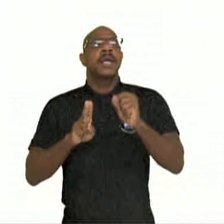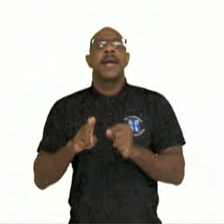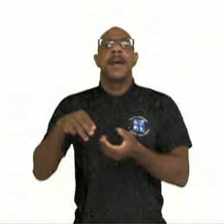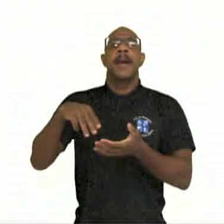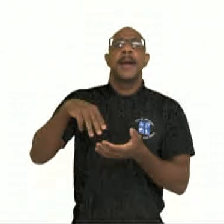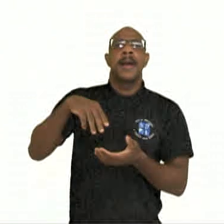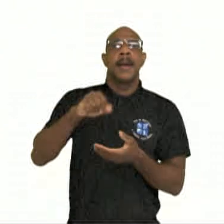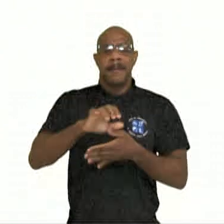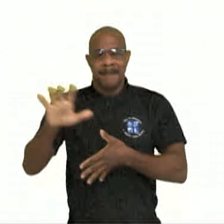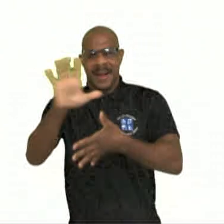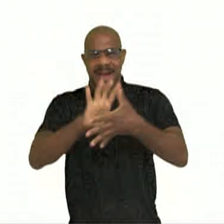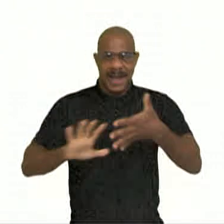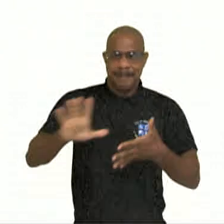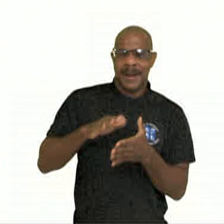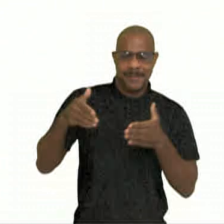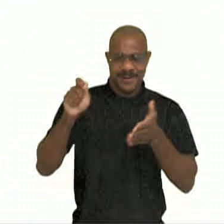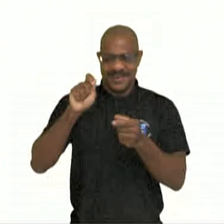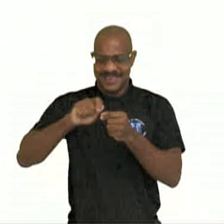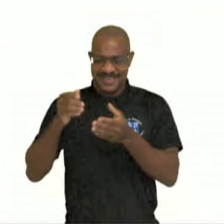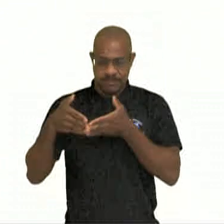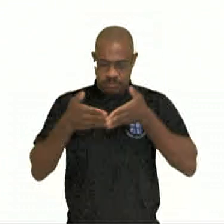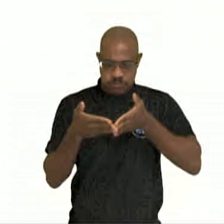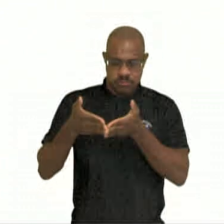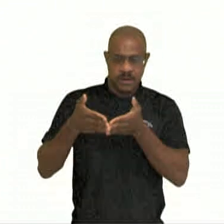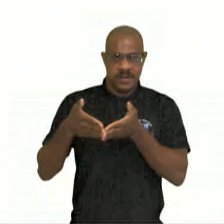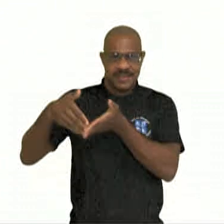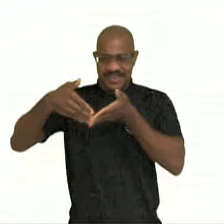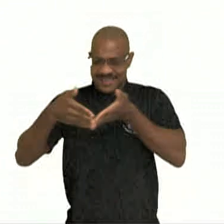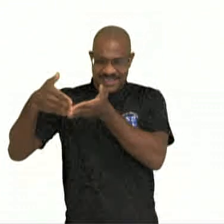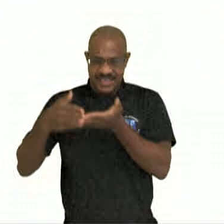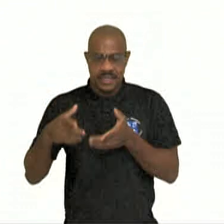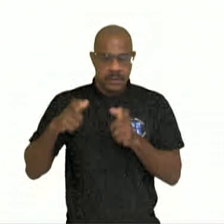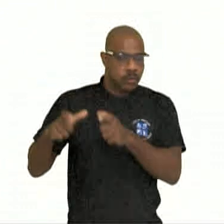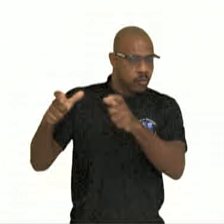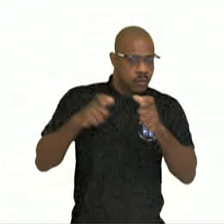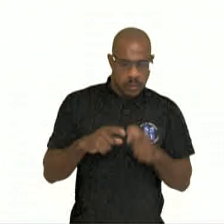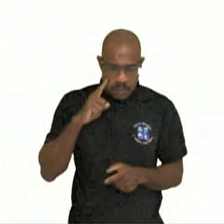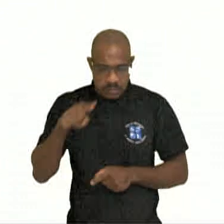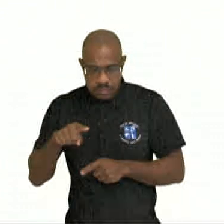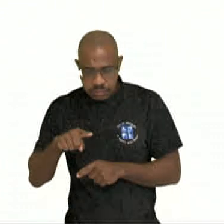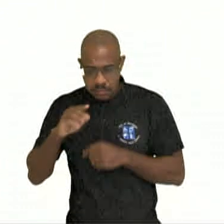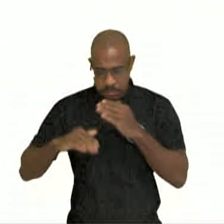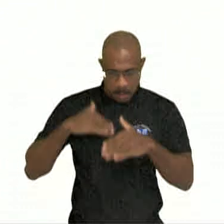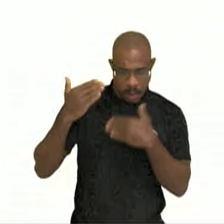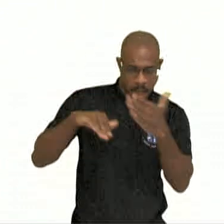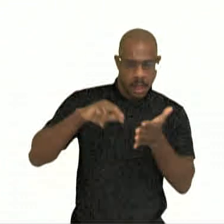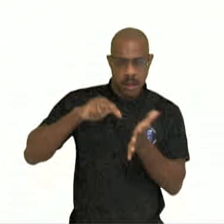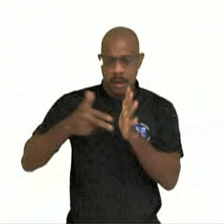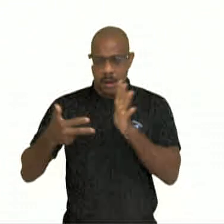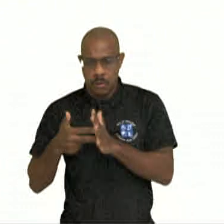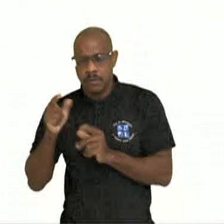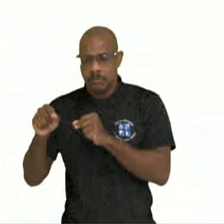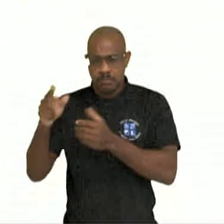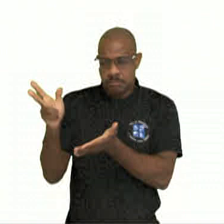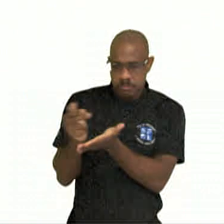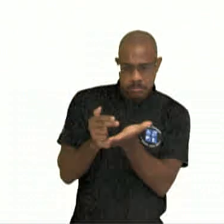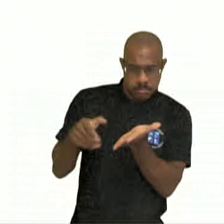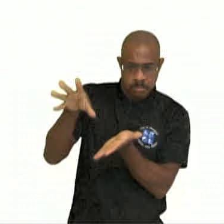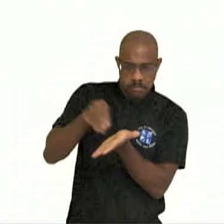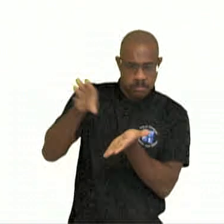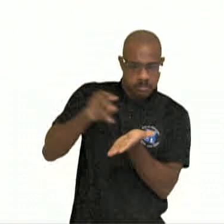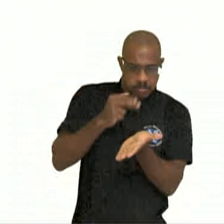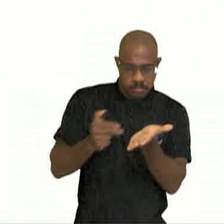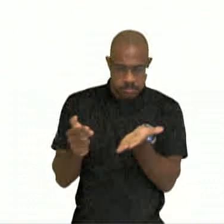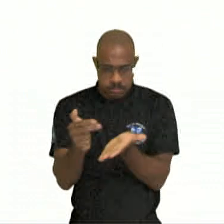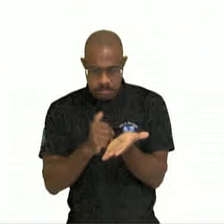por navegadores que passaram anteriormente por aquelas áreas e iam aprimorando essas representações cartográficas. E